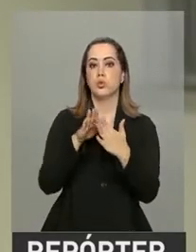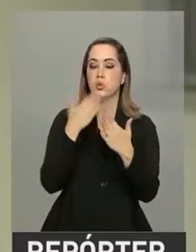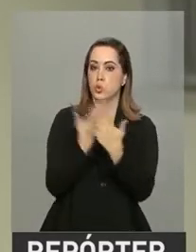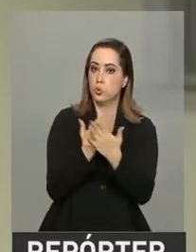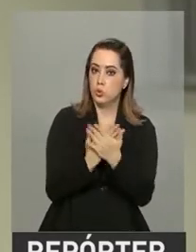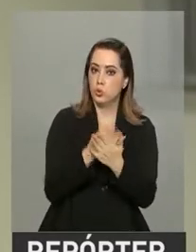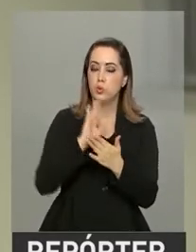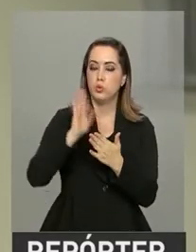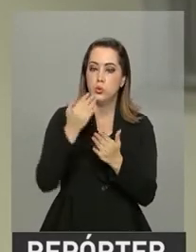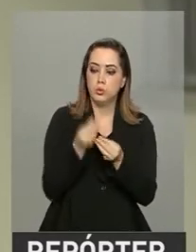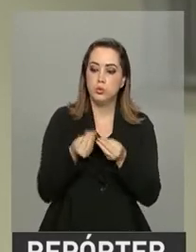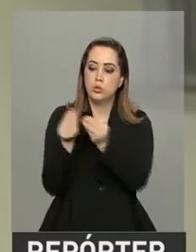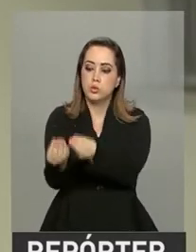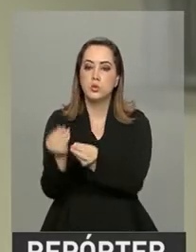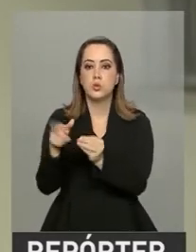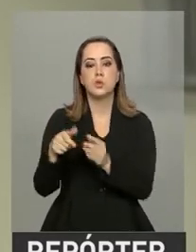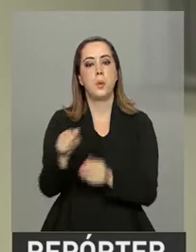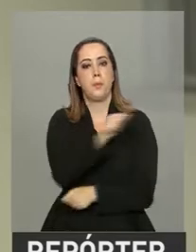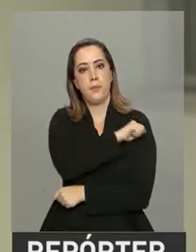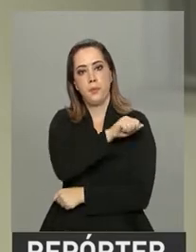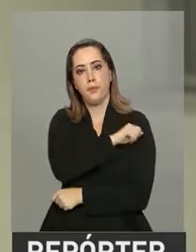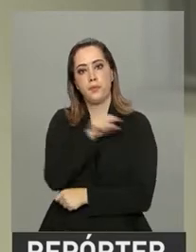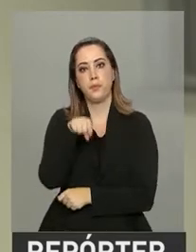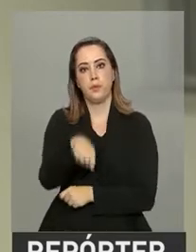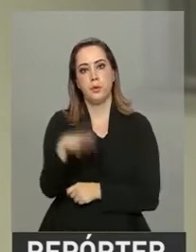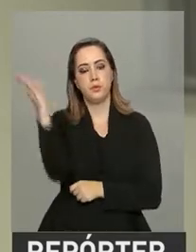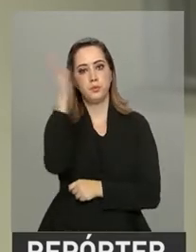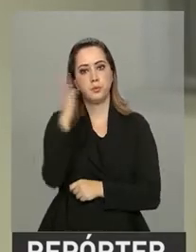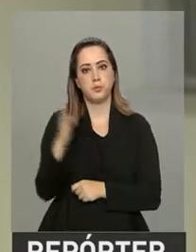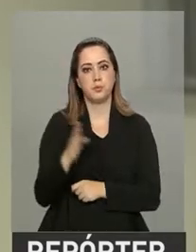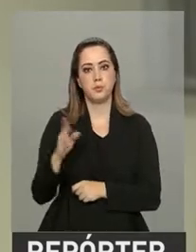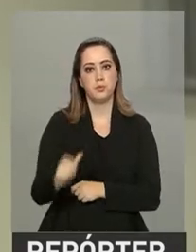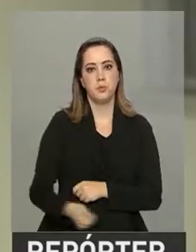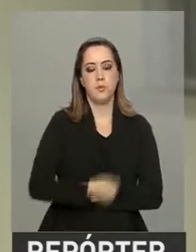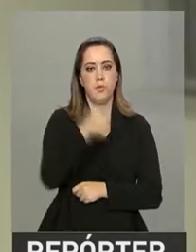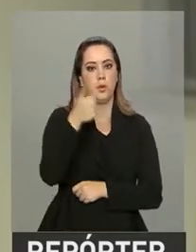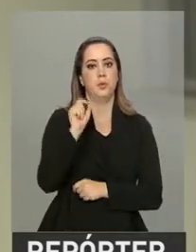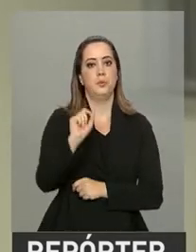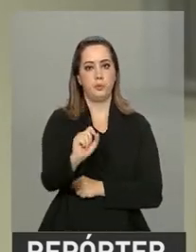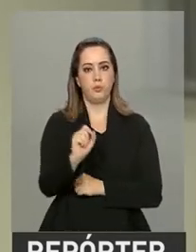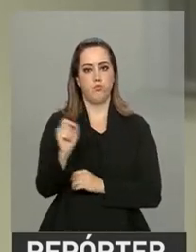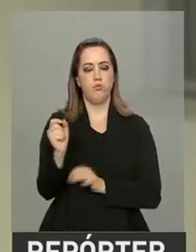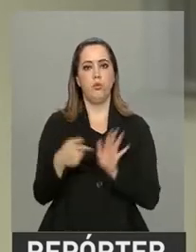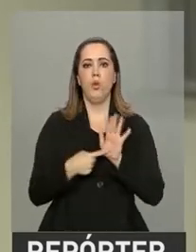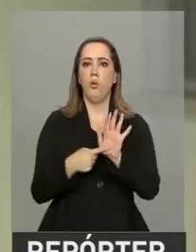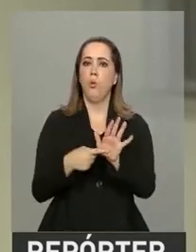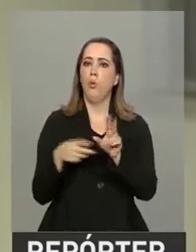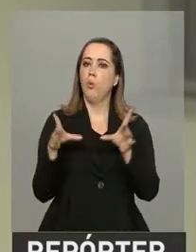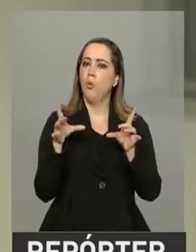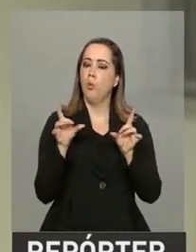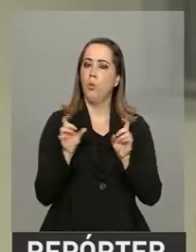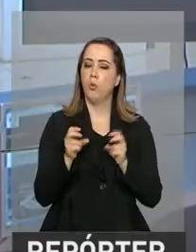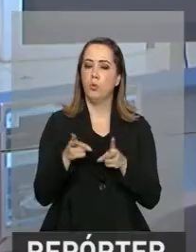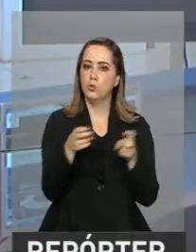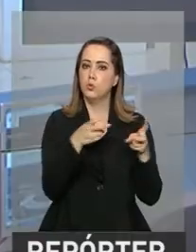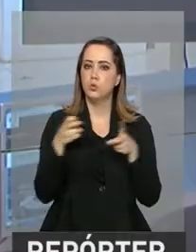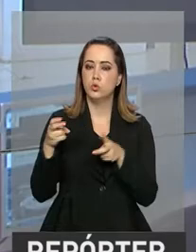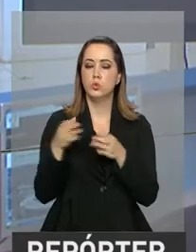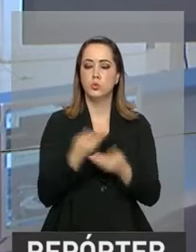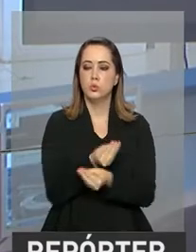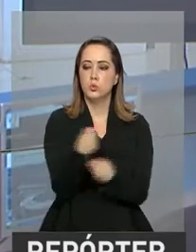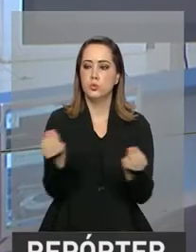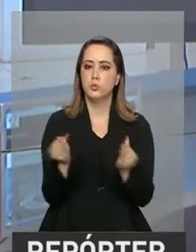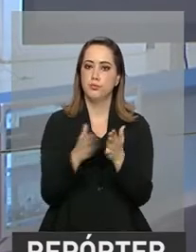essa logística coloca o brasil numa posição de extraordinário destaque na distribuição de livro didático